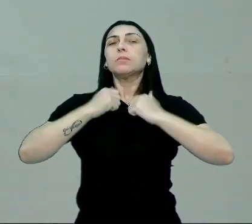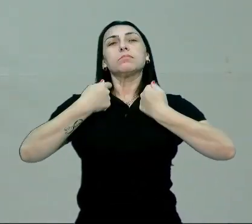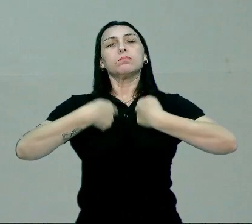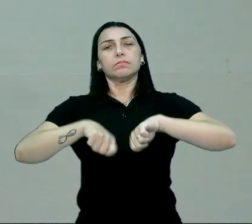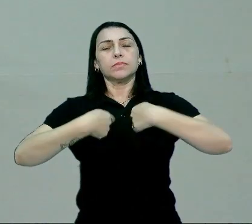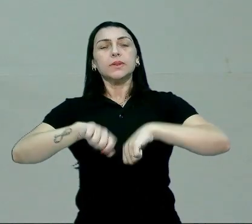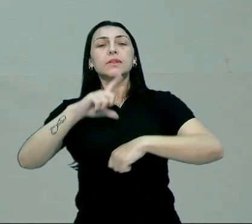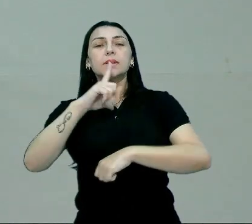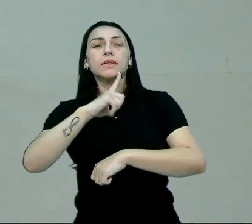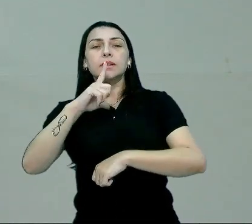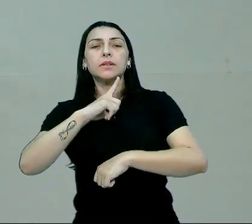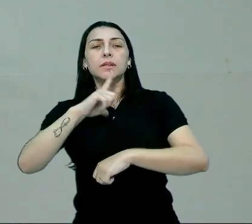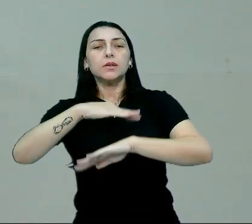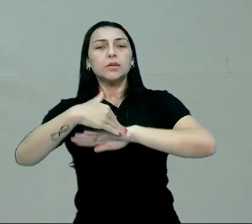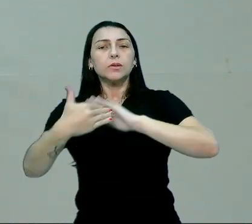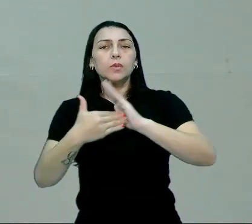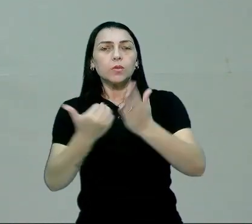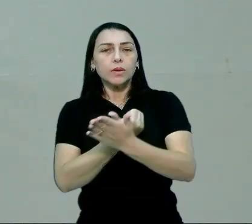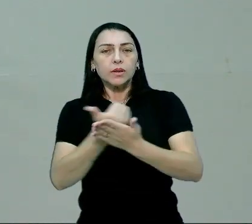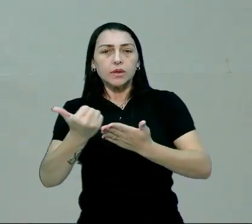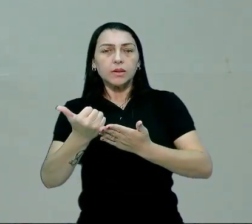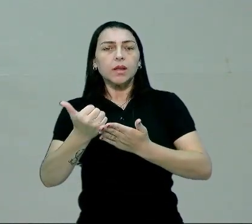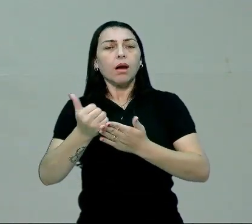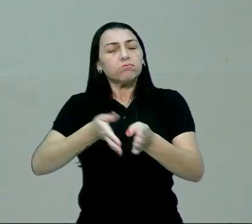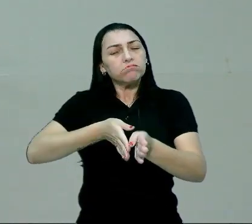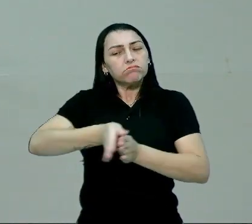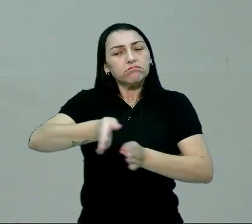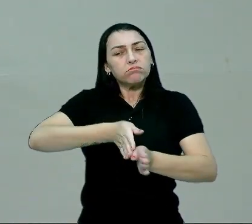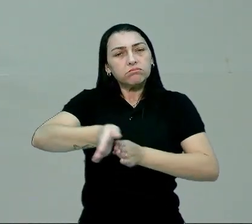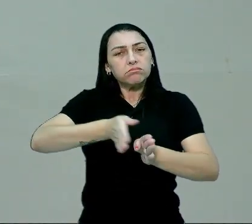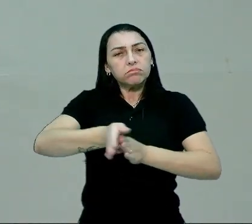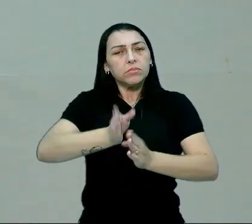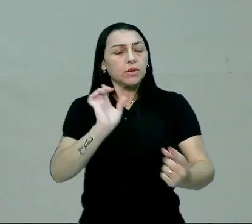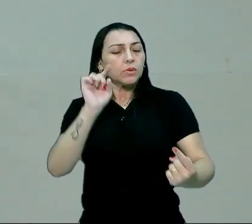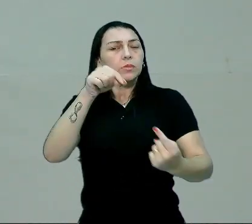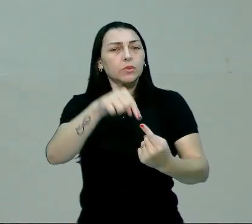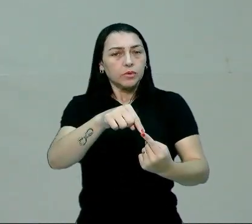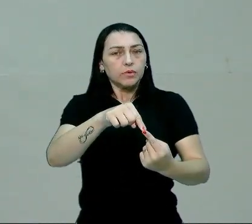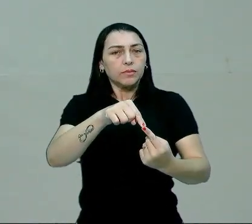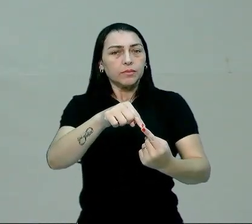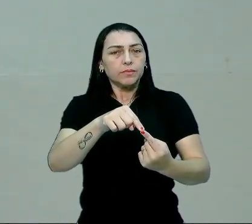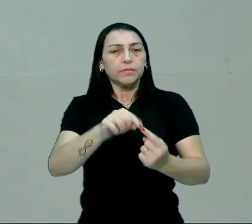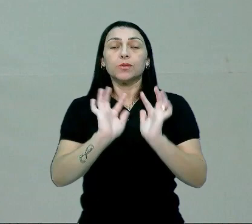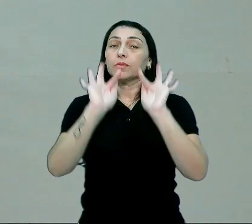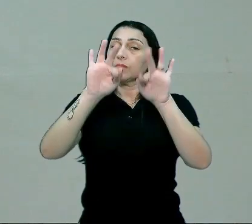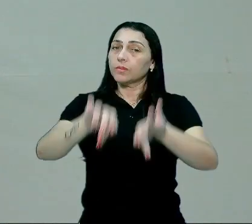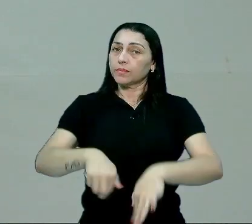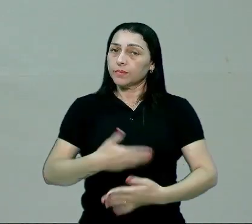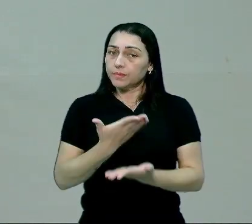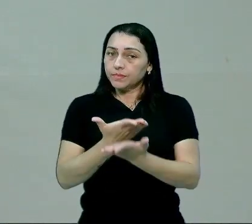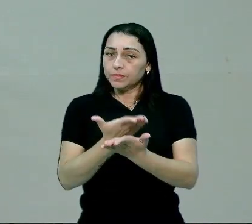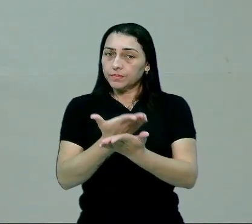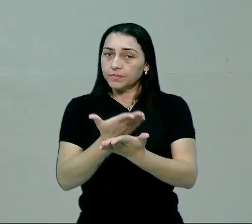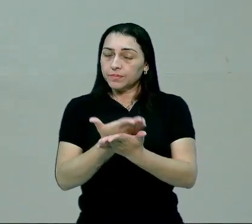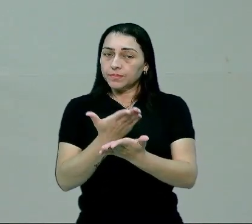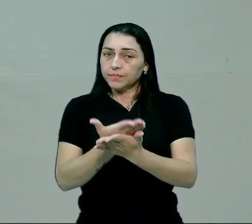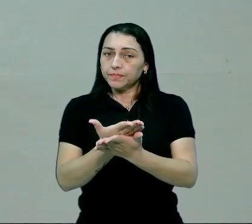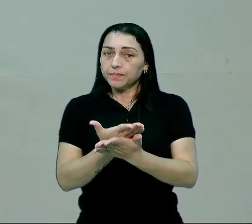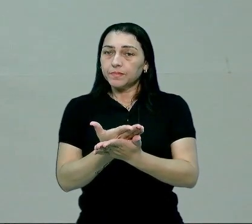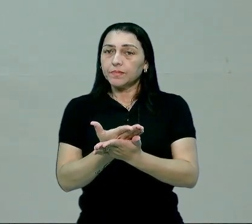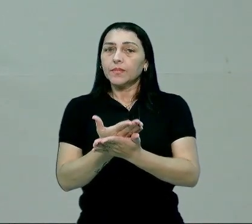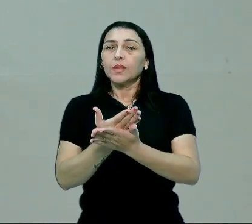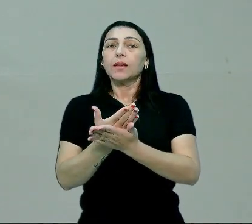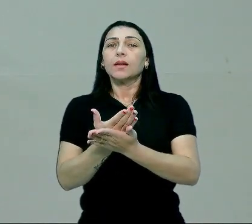preciso ter toda uma ação orientada para este fim. Estou finalizando esta